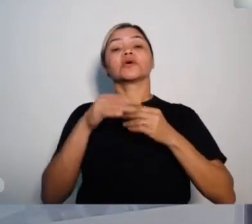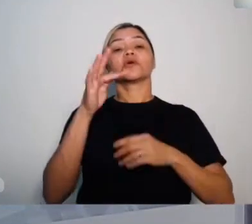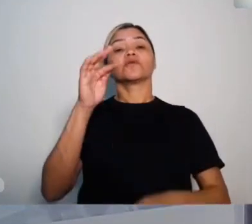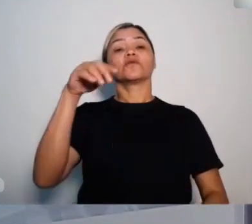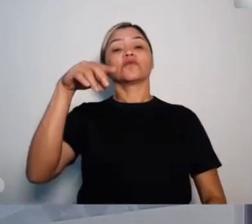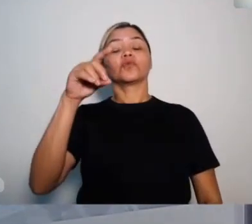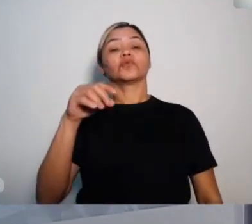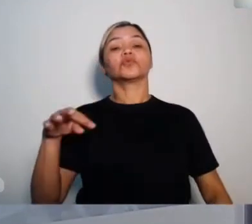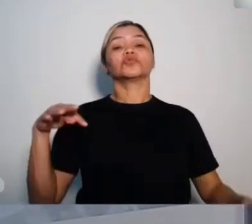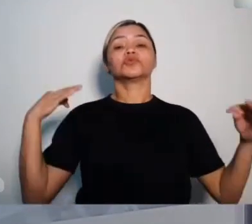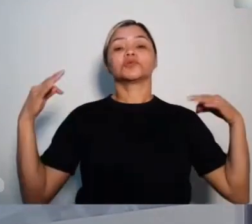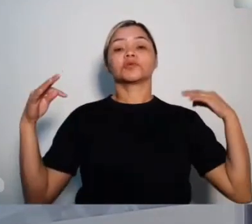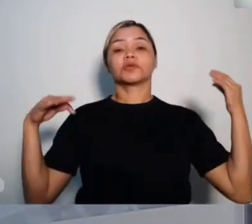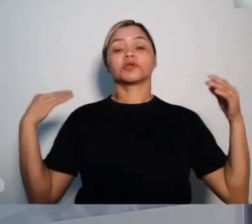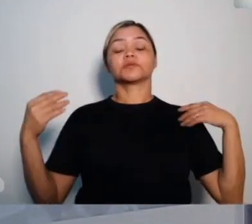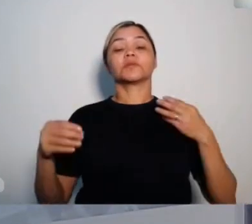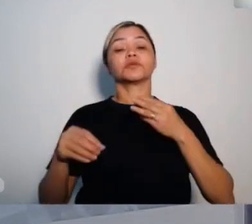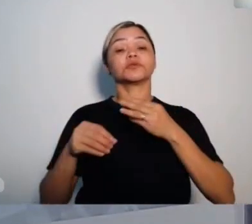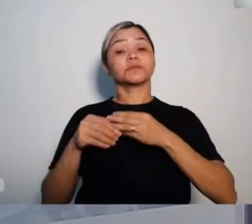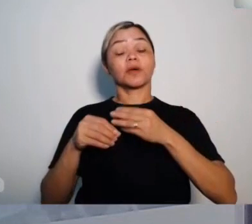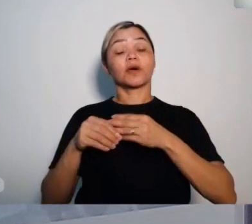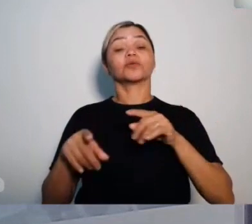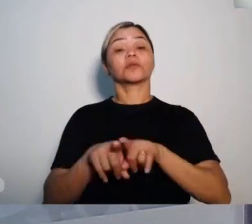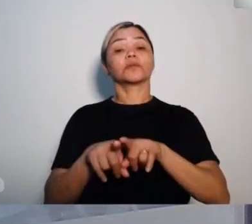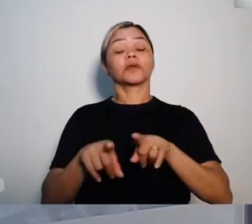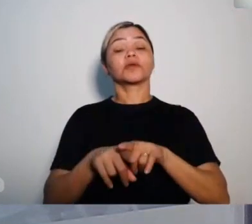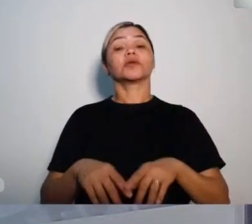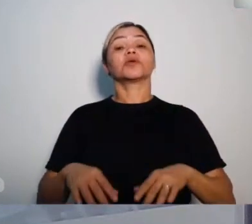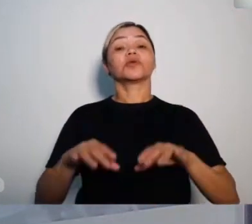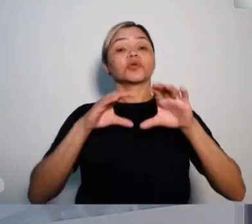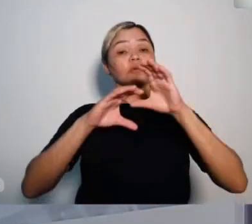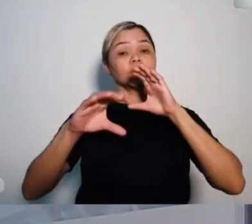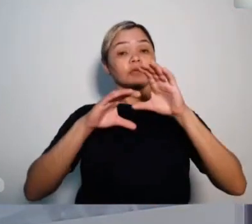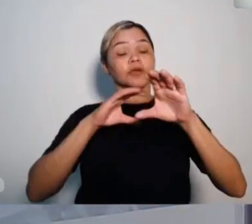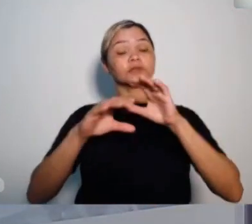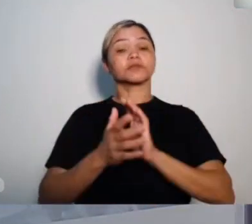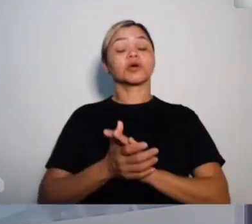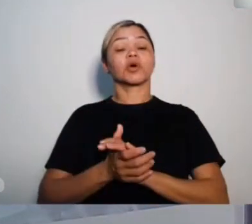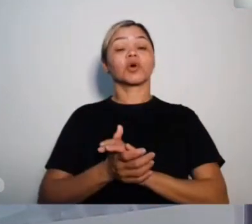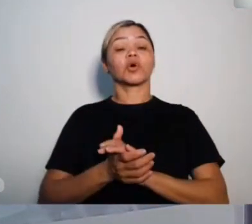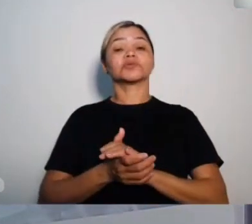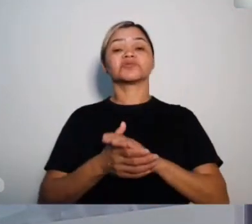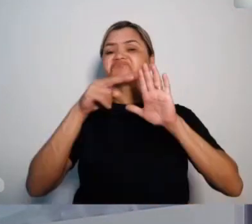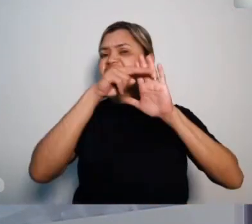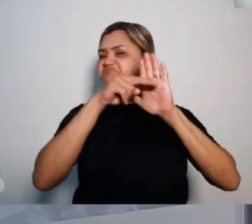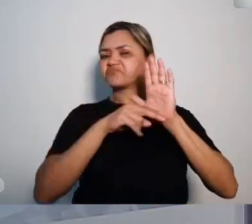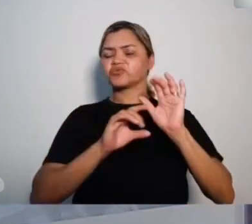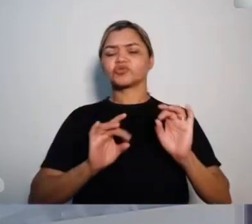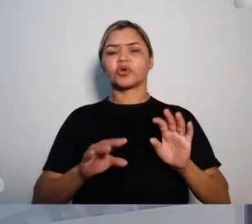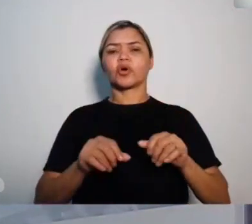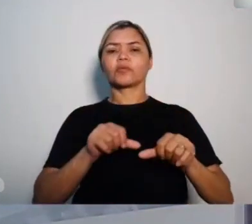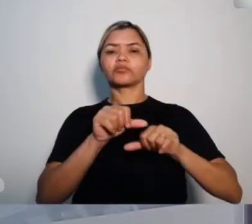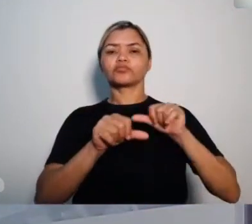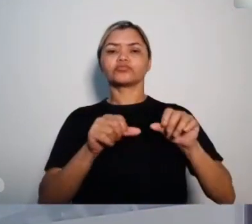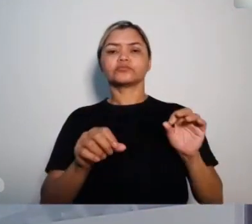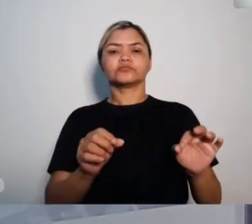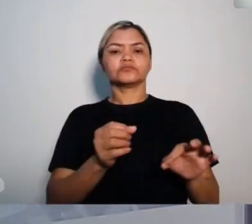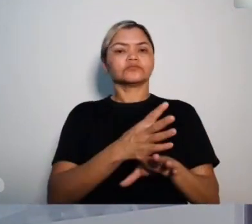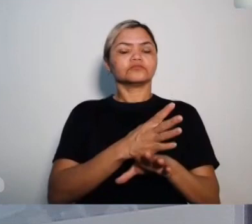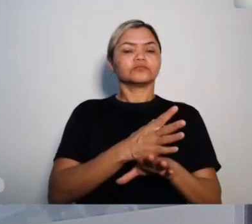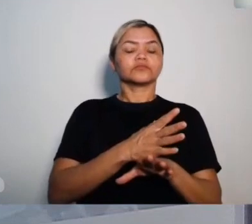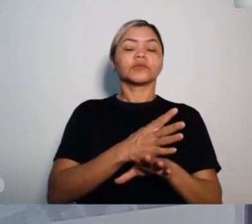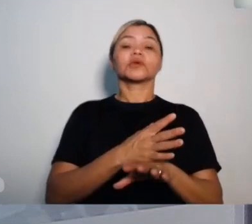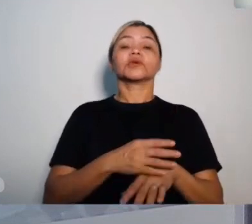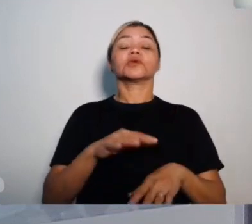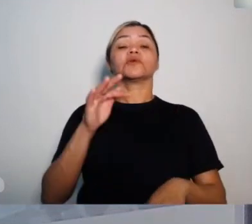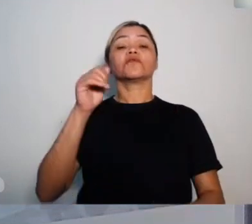Turismo, como também o Fundo Municipal de Comunicação, era só uma questão de regra, também foi corrigido. No Fundo Municipal de